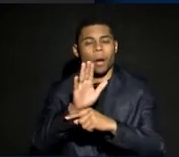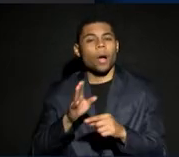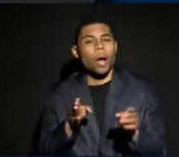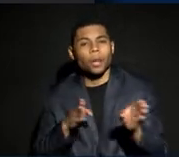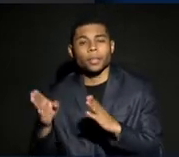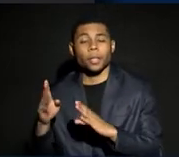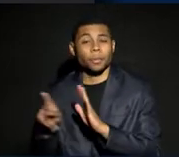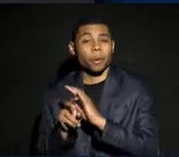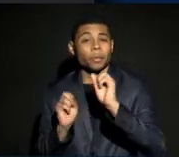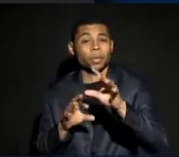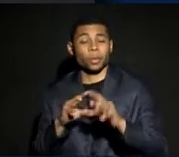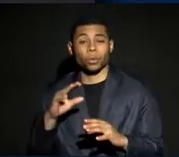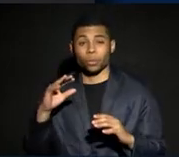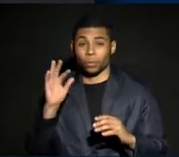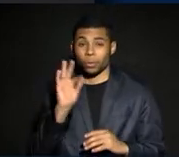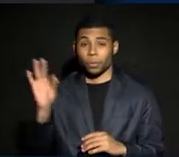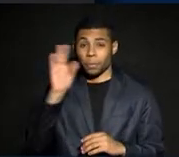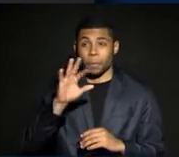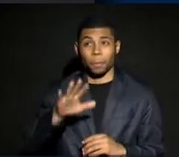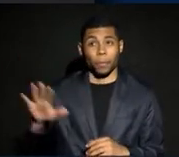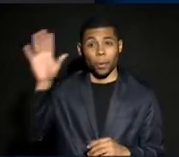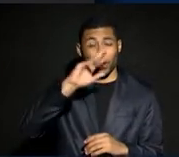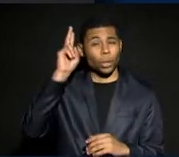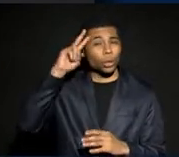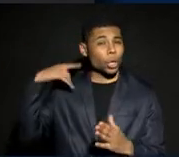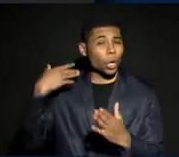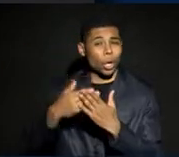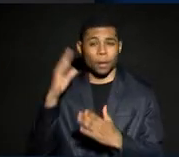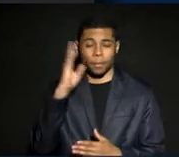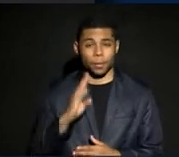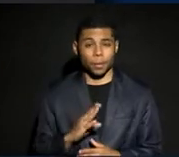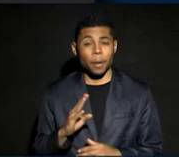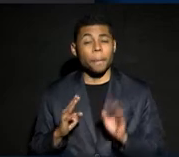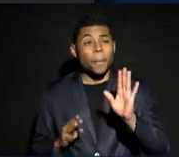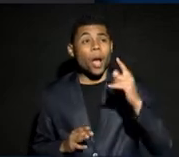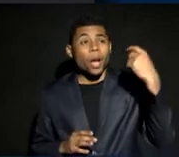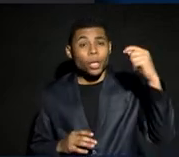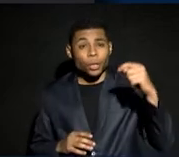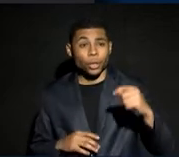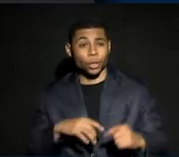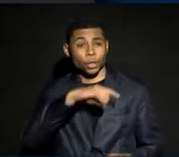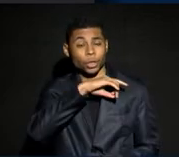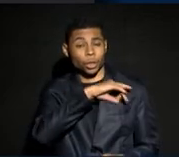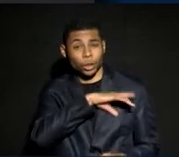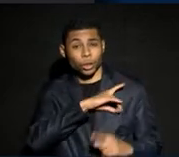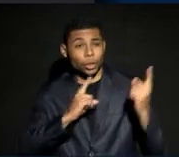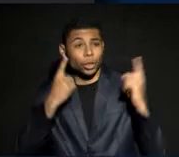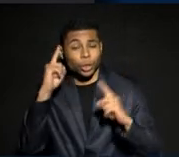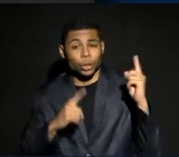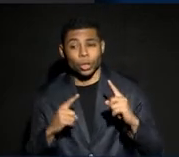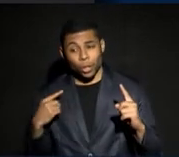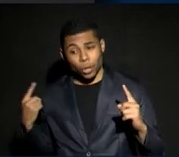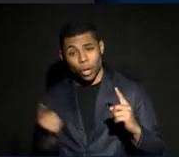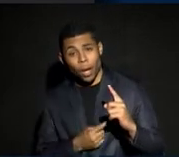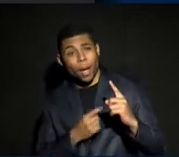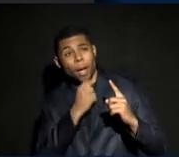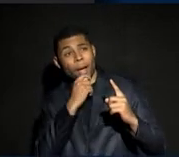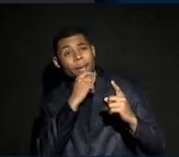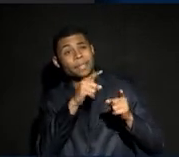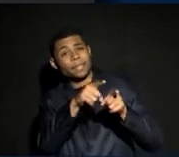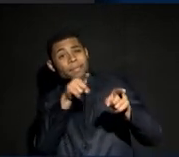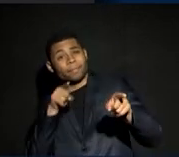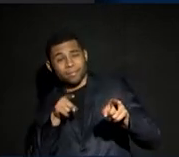educação superior da história do Brasil. E, mesmo assim, estamos atrás de Argentina e Chile. Então,